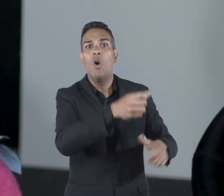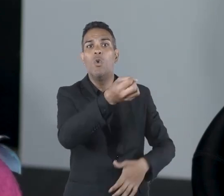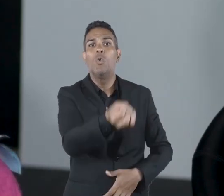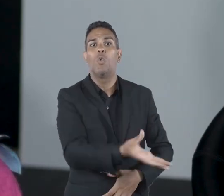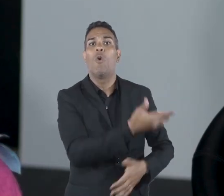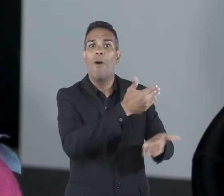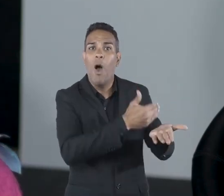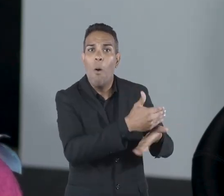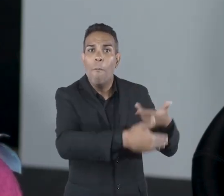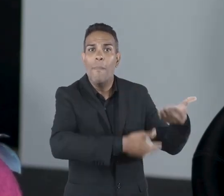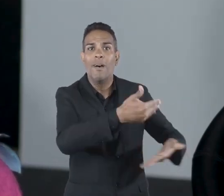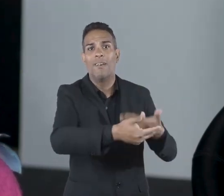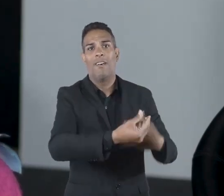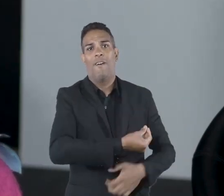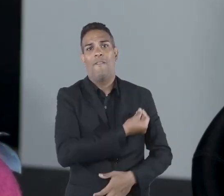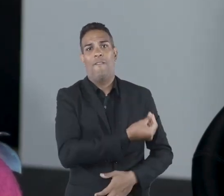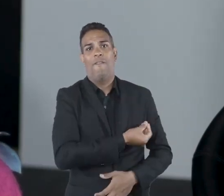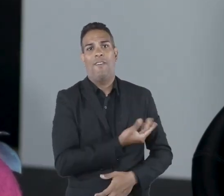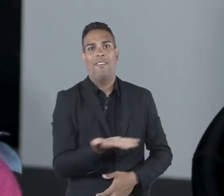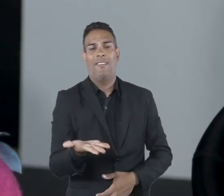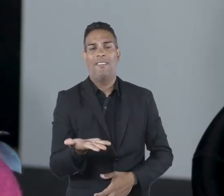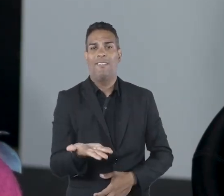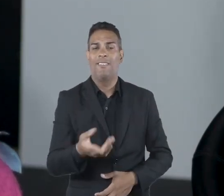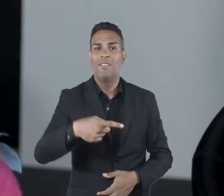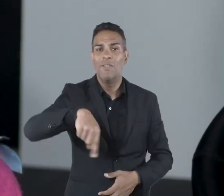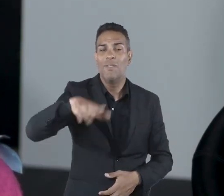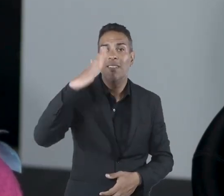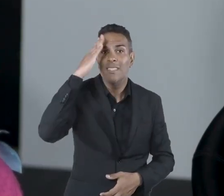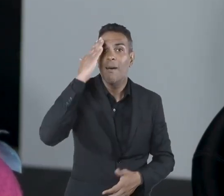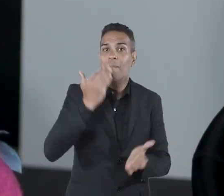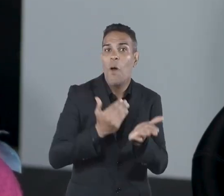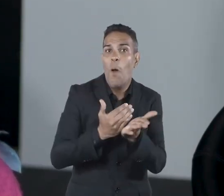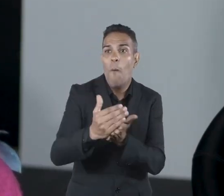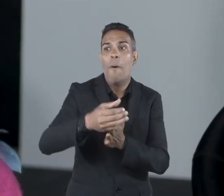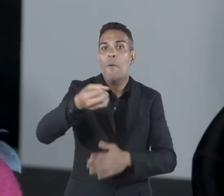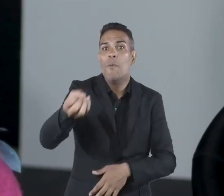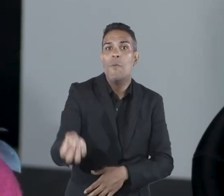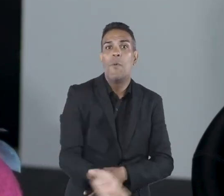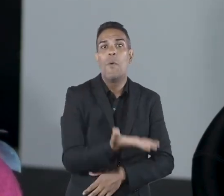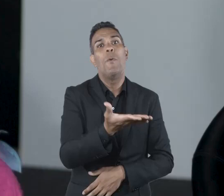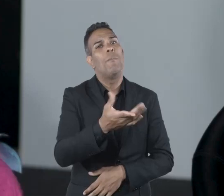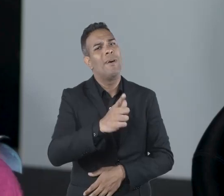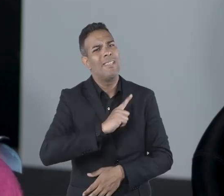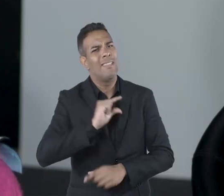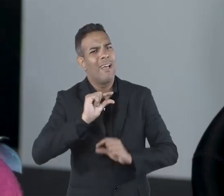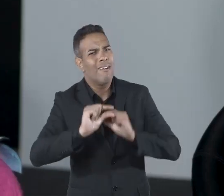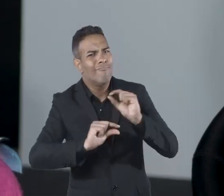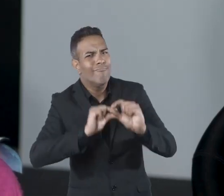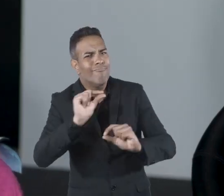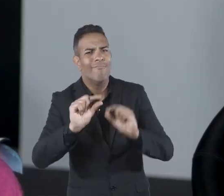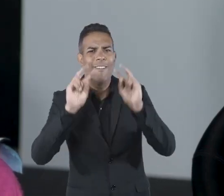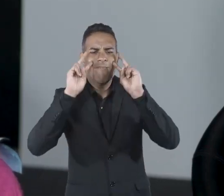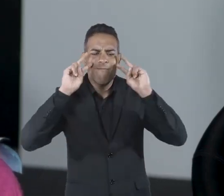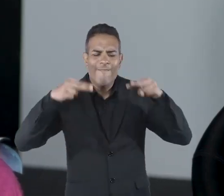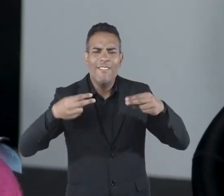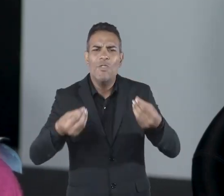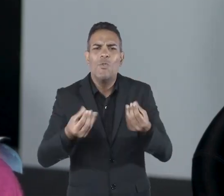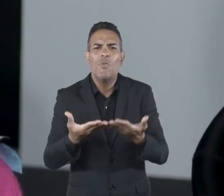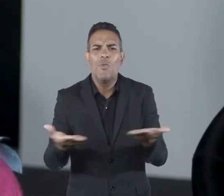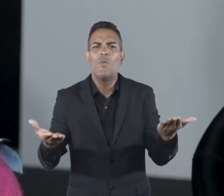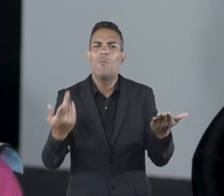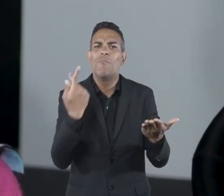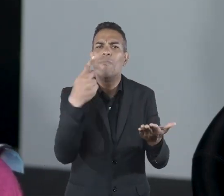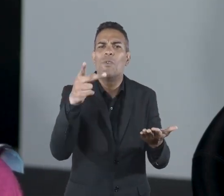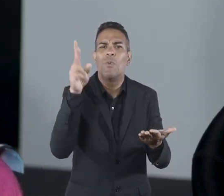um novo lar para recomeçar. E nada melhor do que você recomeçar com um pouquinho ainda,